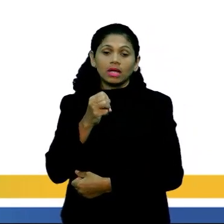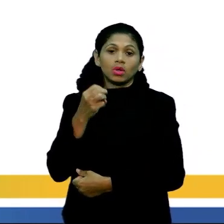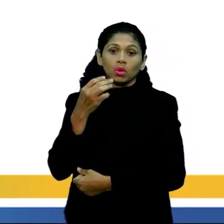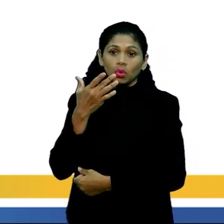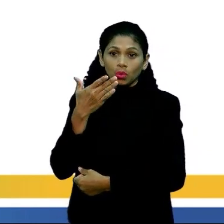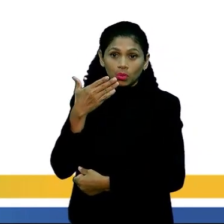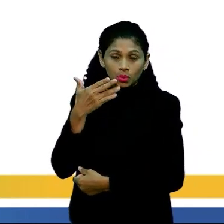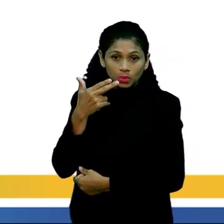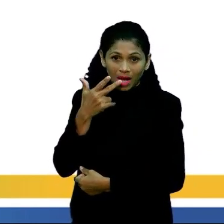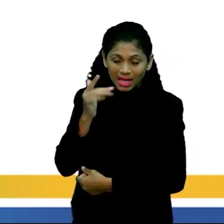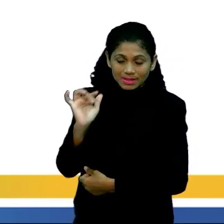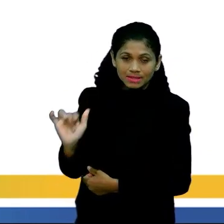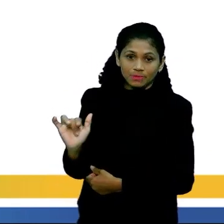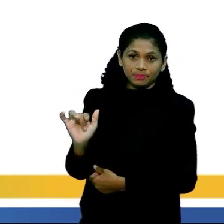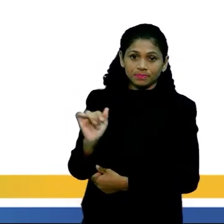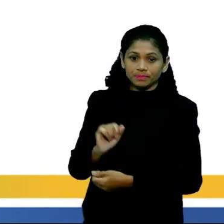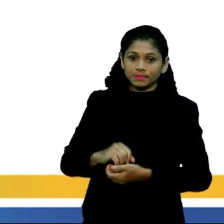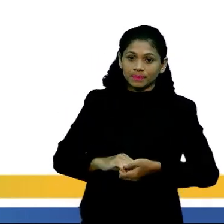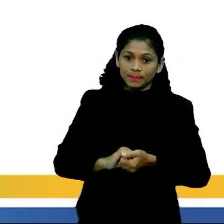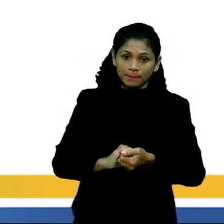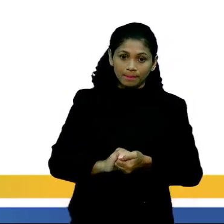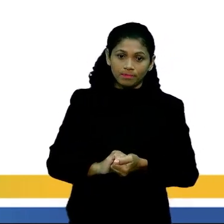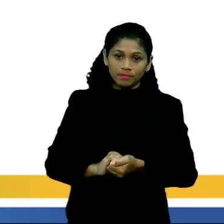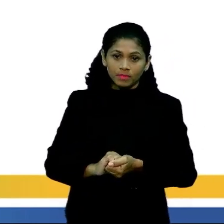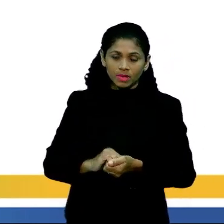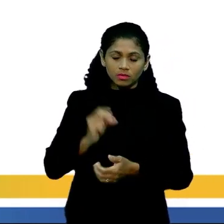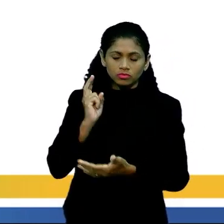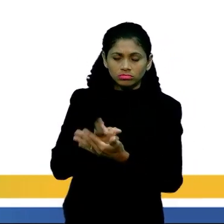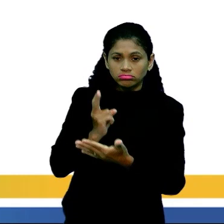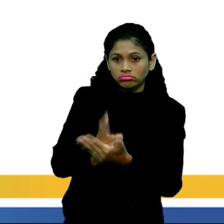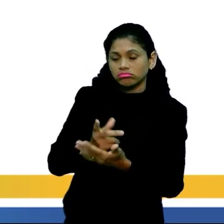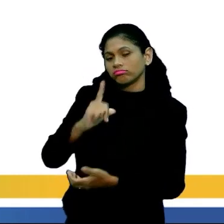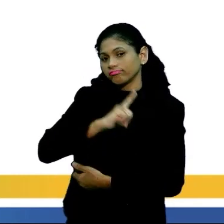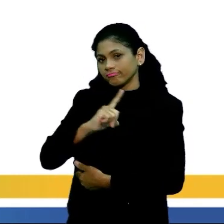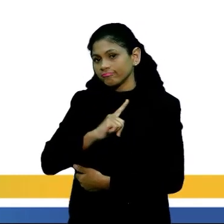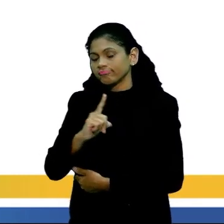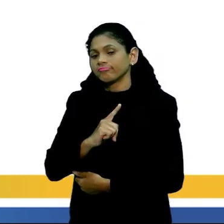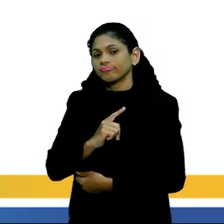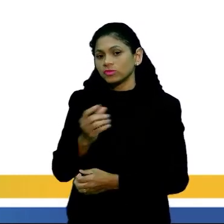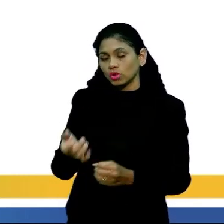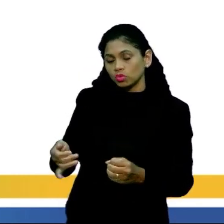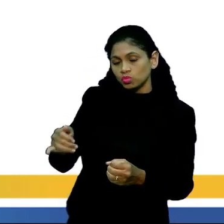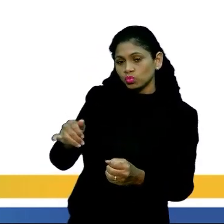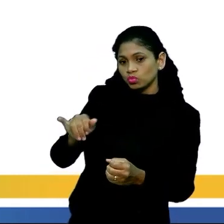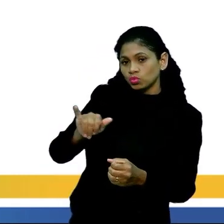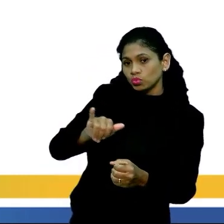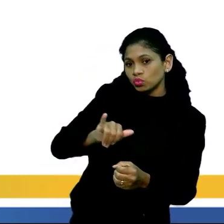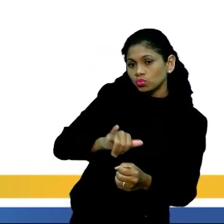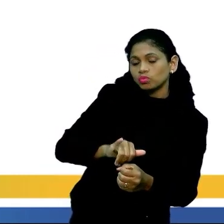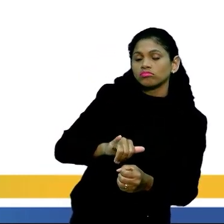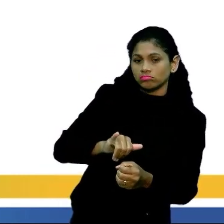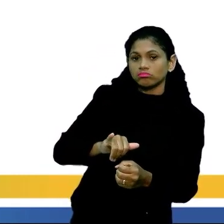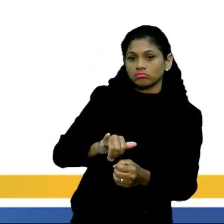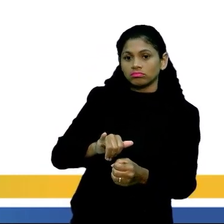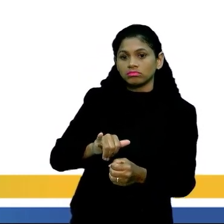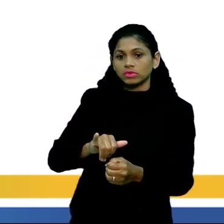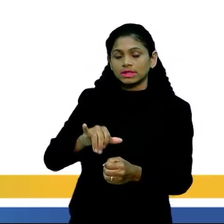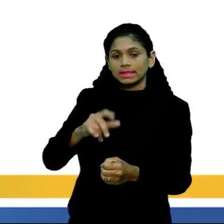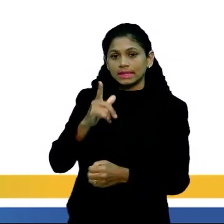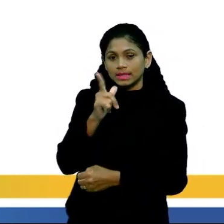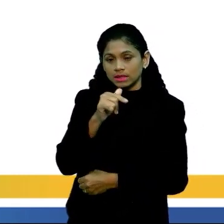chama-se dissolução. Então, sempre que há uma adição de líquido sobre um soluto, esse processo vai ser chamado